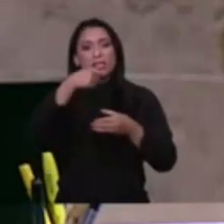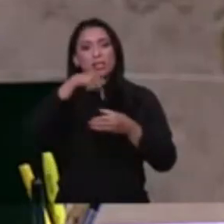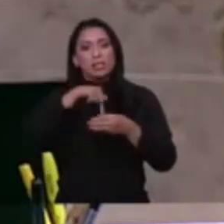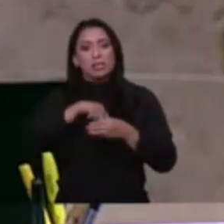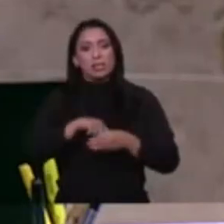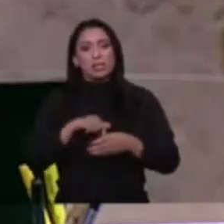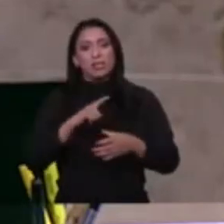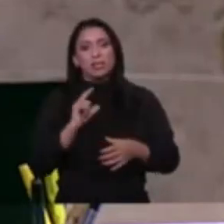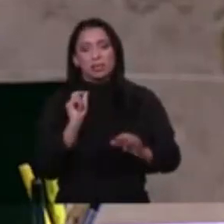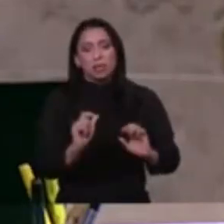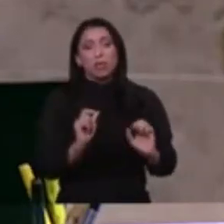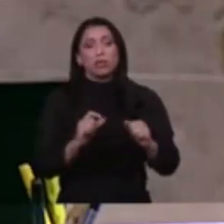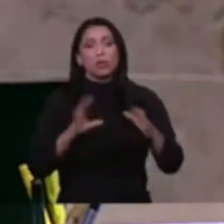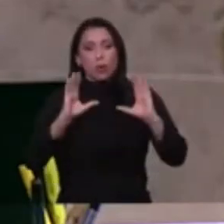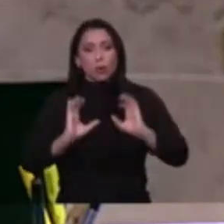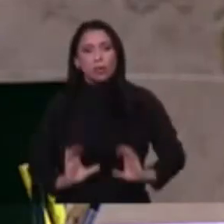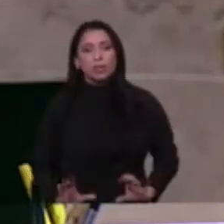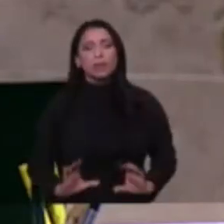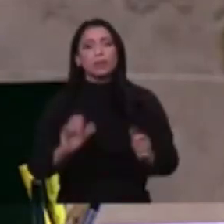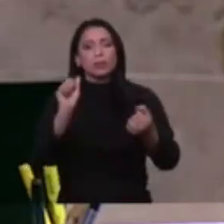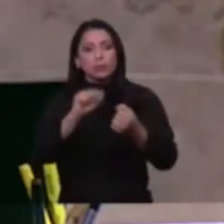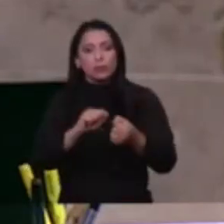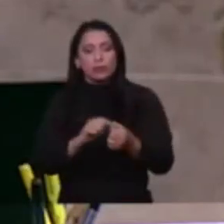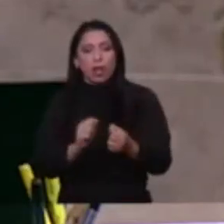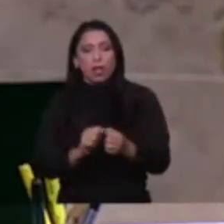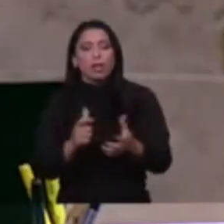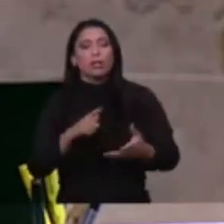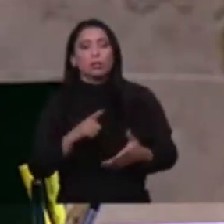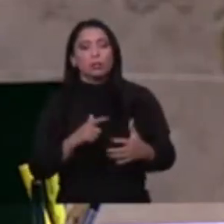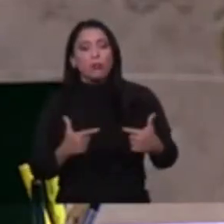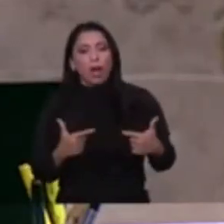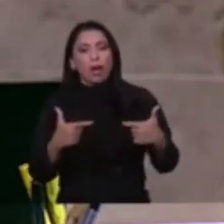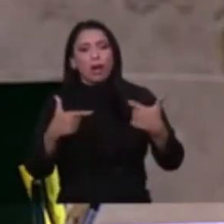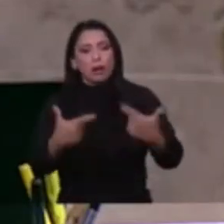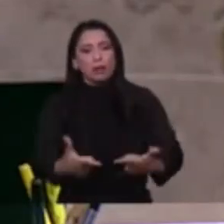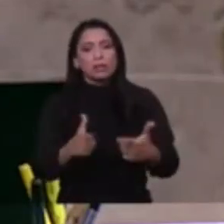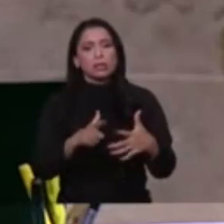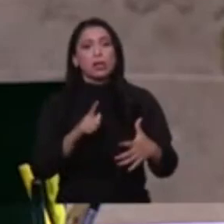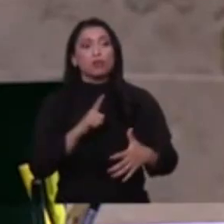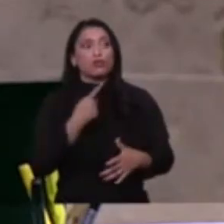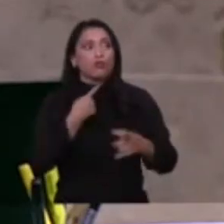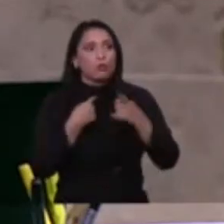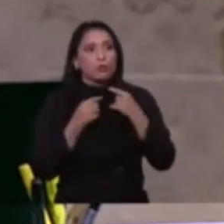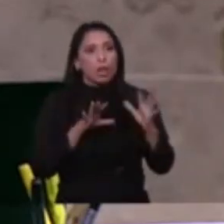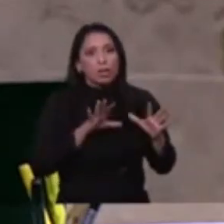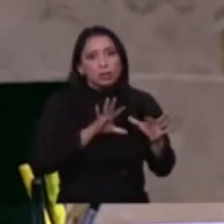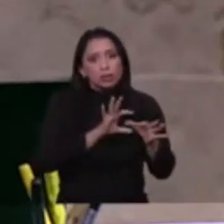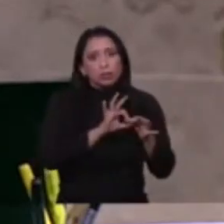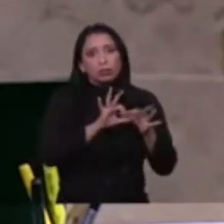ao comportamento praticado numa ação de coautoria por comunhão de vontades,